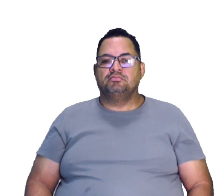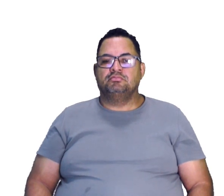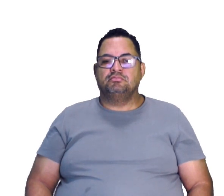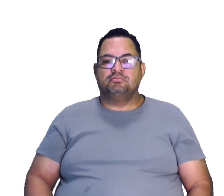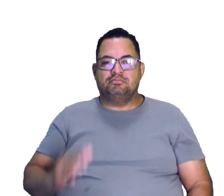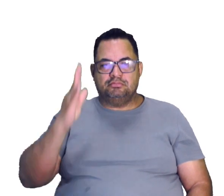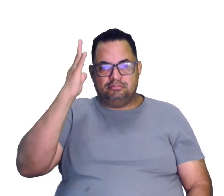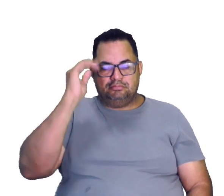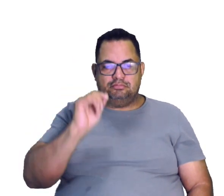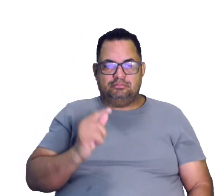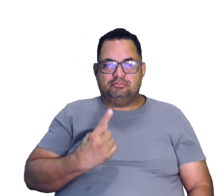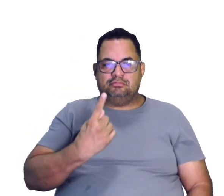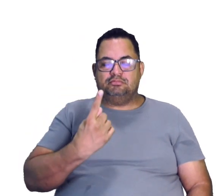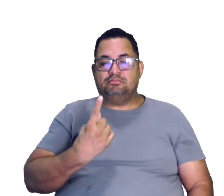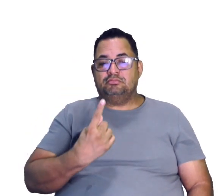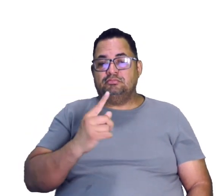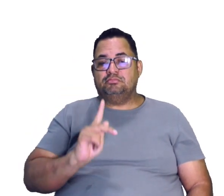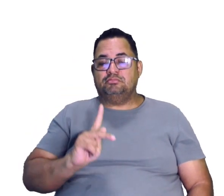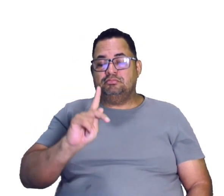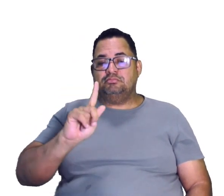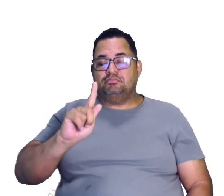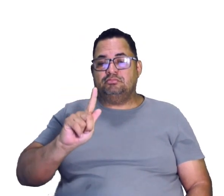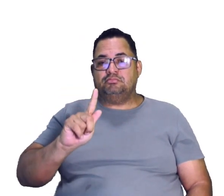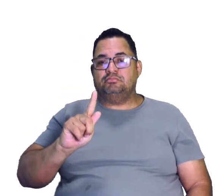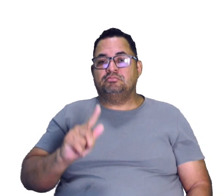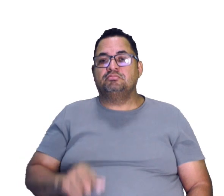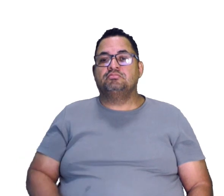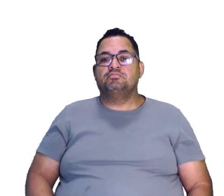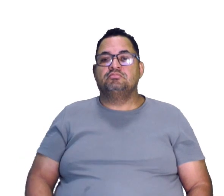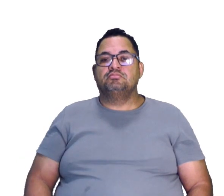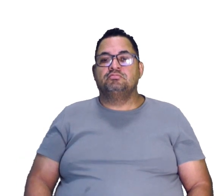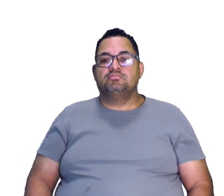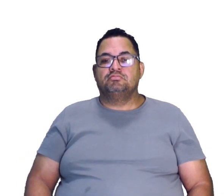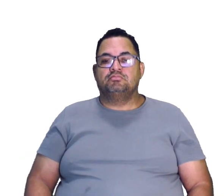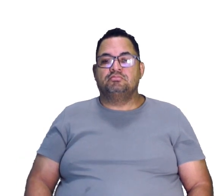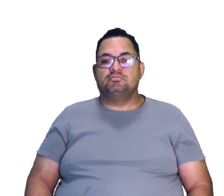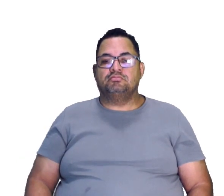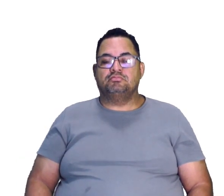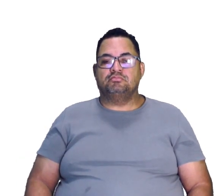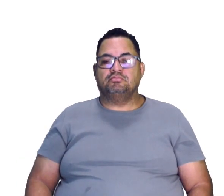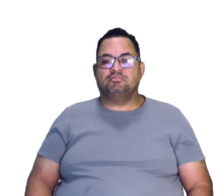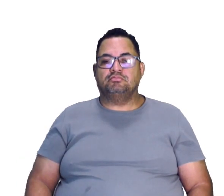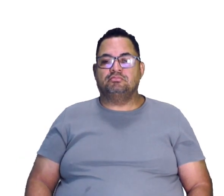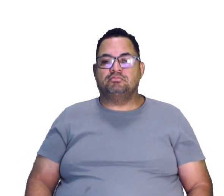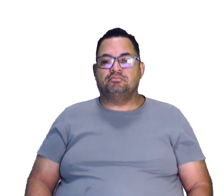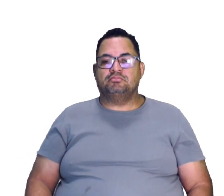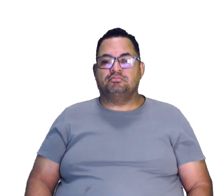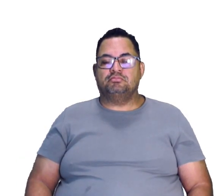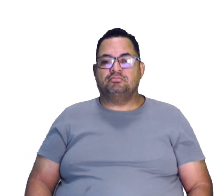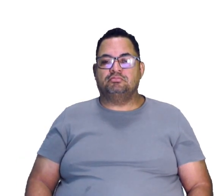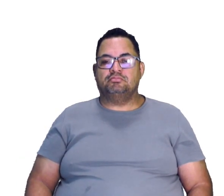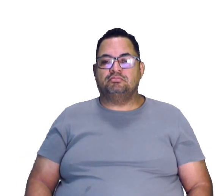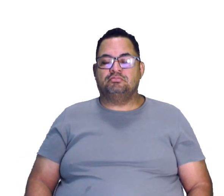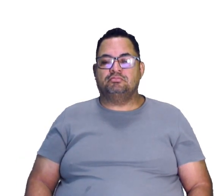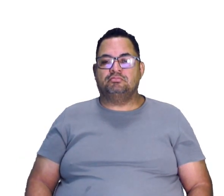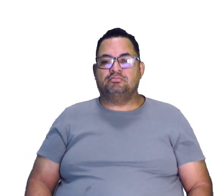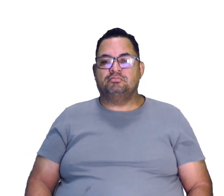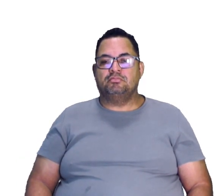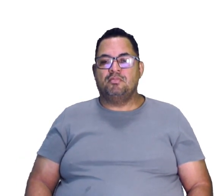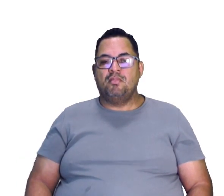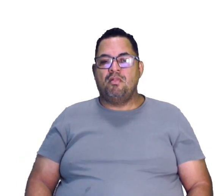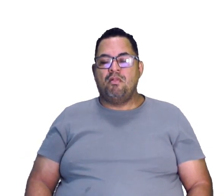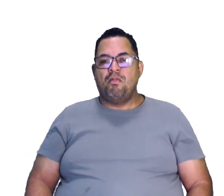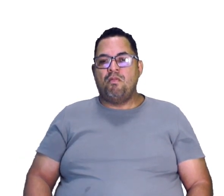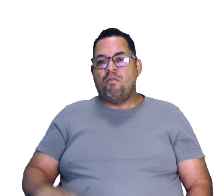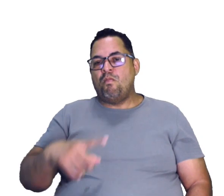sei que 1 quilo equivale a quantas gramas? Equivalem a 1.000 gramas.